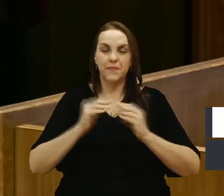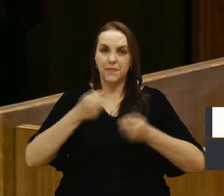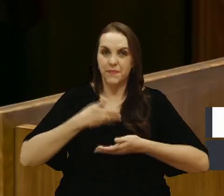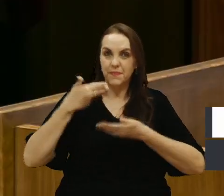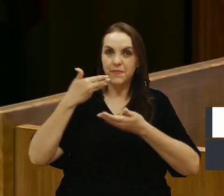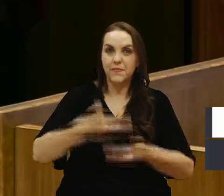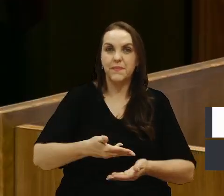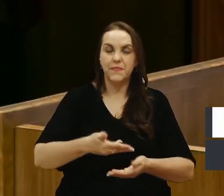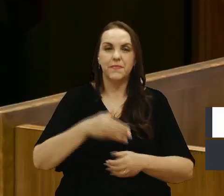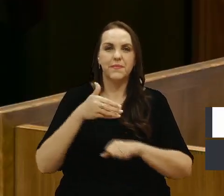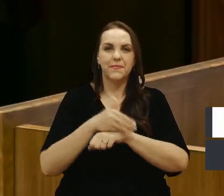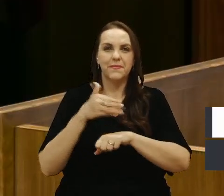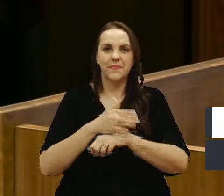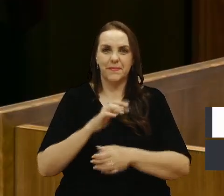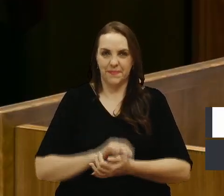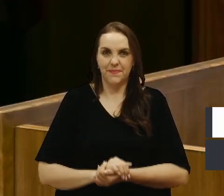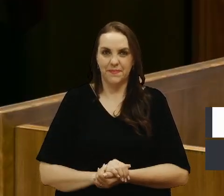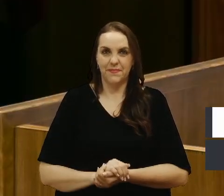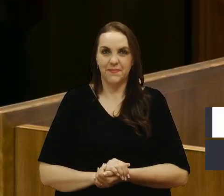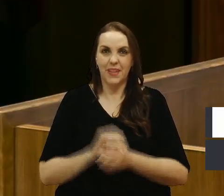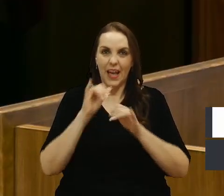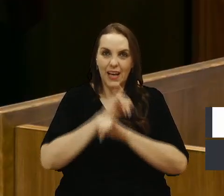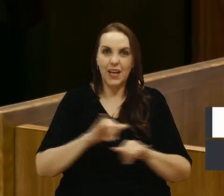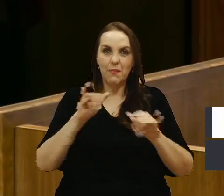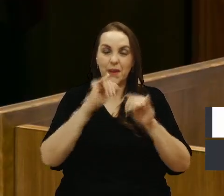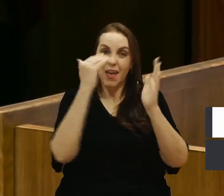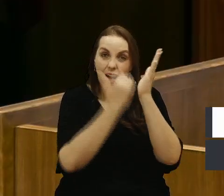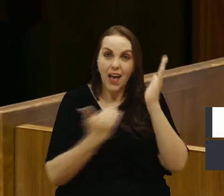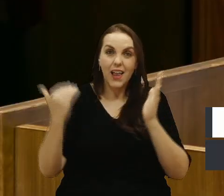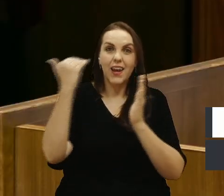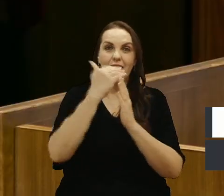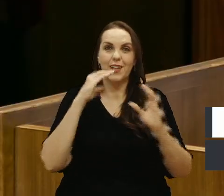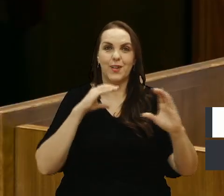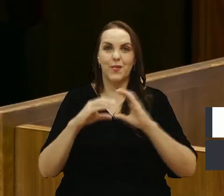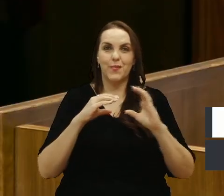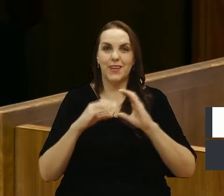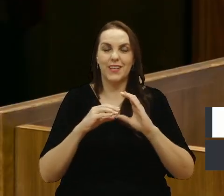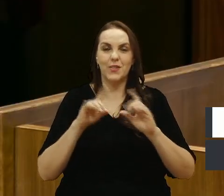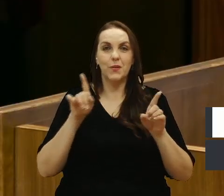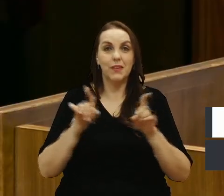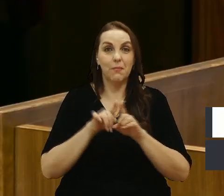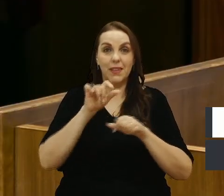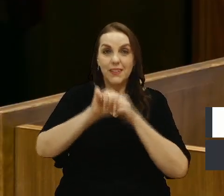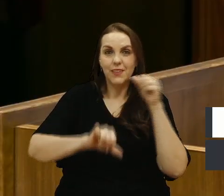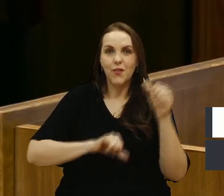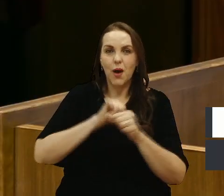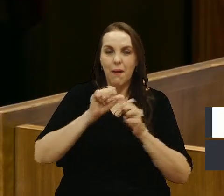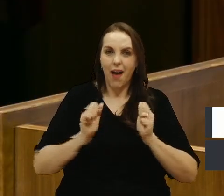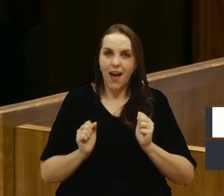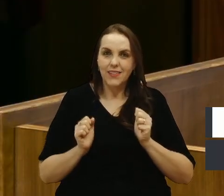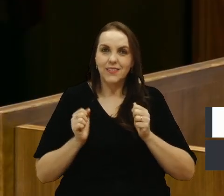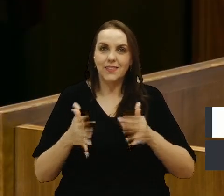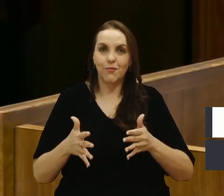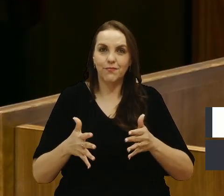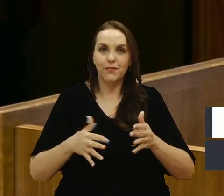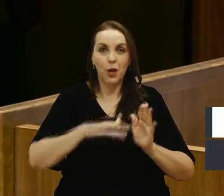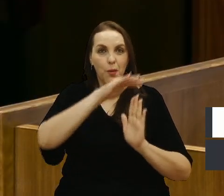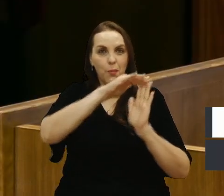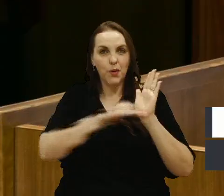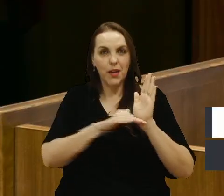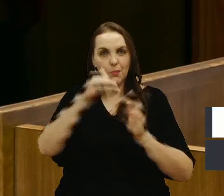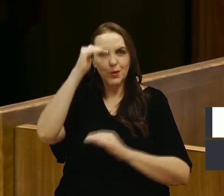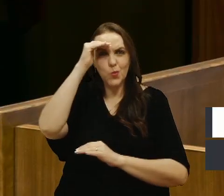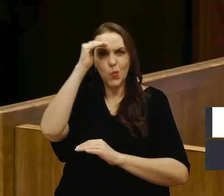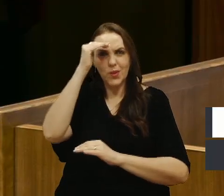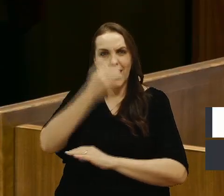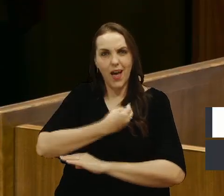parte dela. Mas essa campanha vai além da comunicação, ela se transforma também em ação. Estamos lançando um programa de escuta ativa,